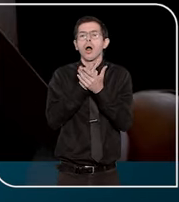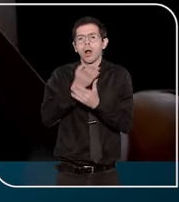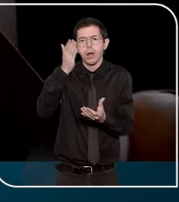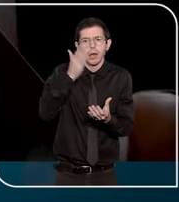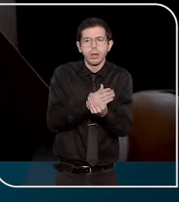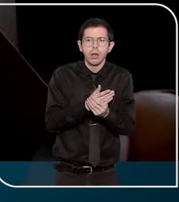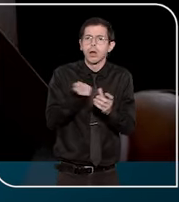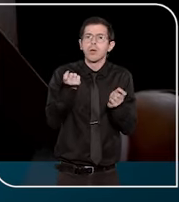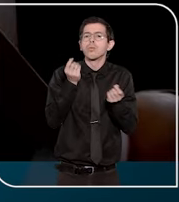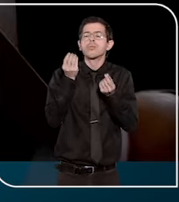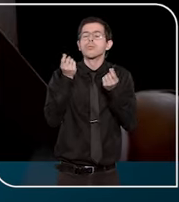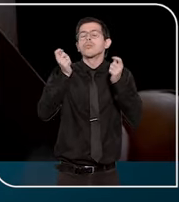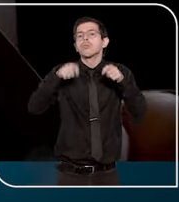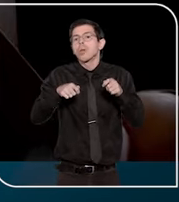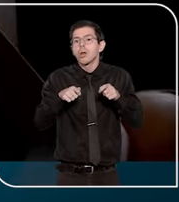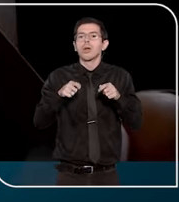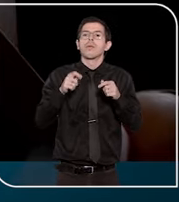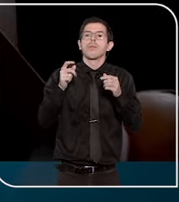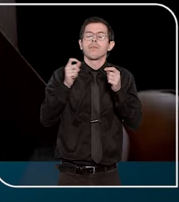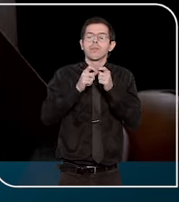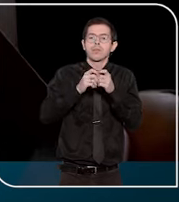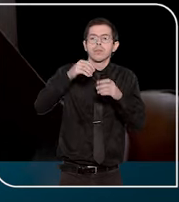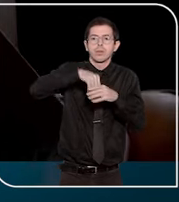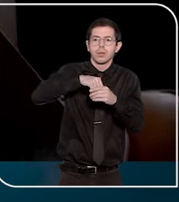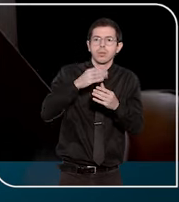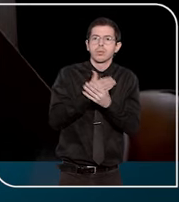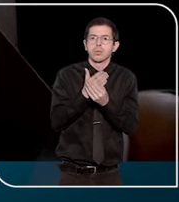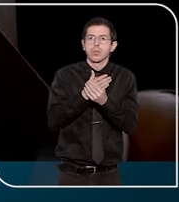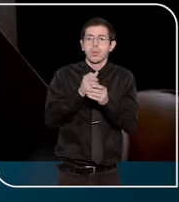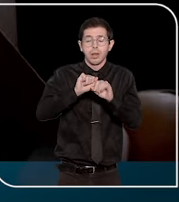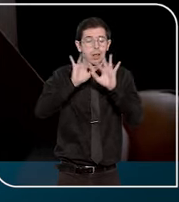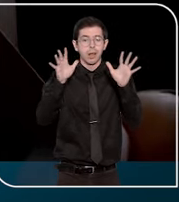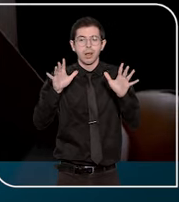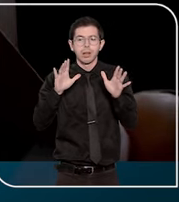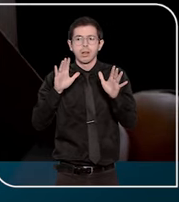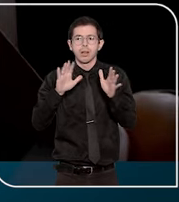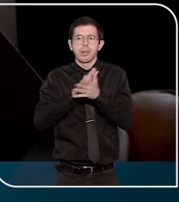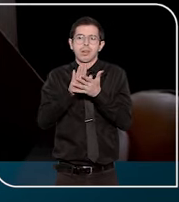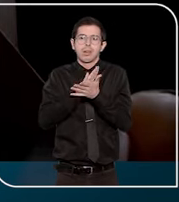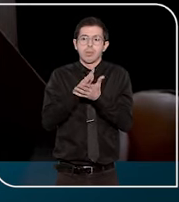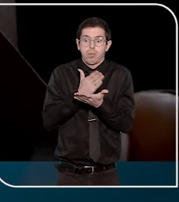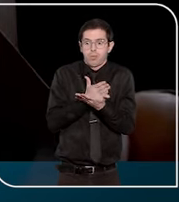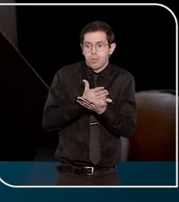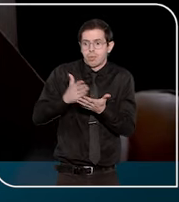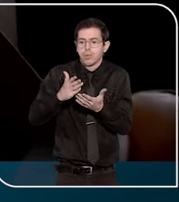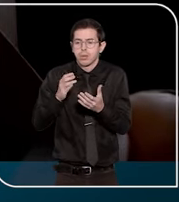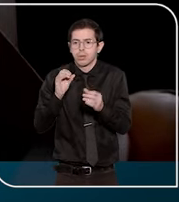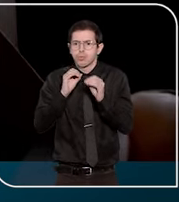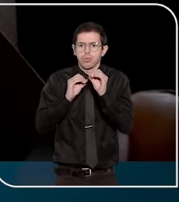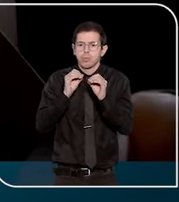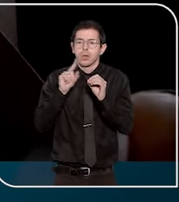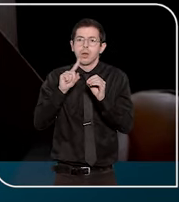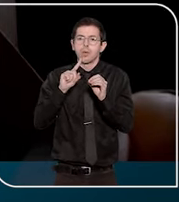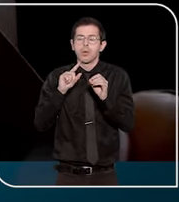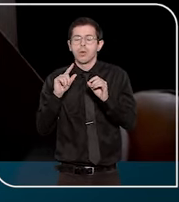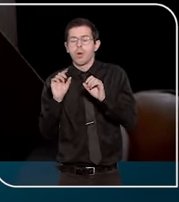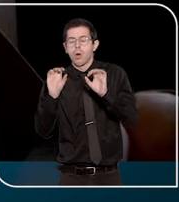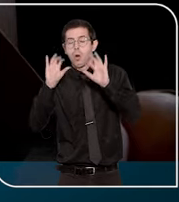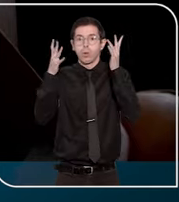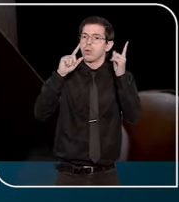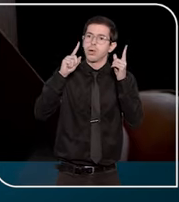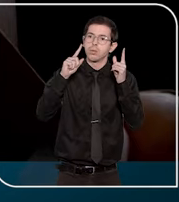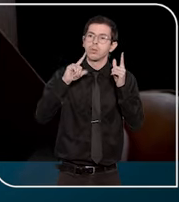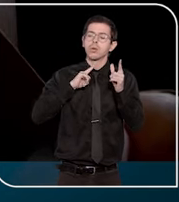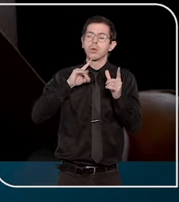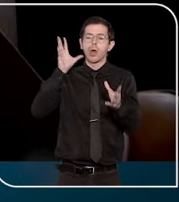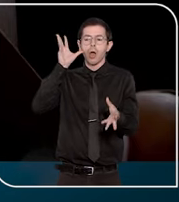são as possibilidades. E é claro, nada se constrói do zero, nem nada se constrói de uma hora para outra. Os